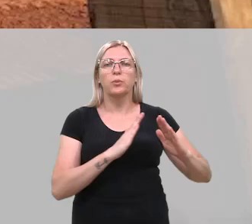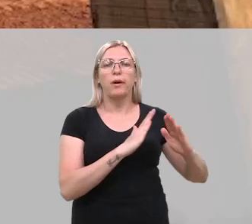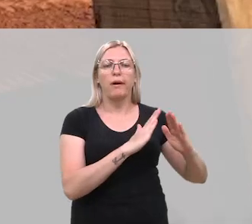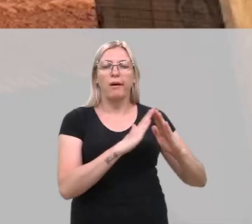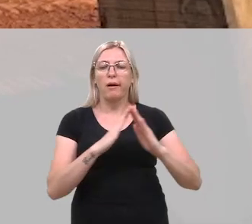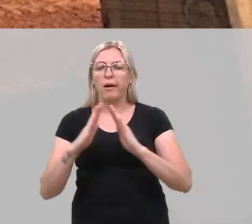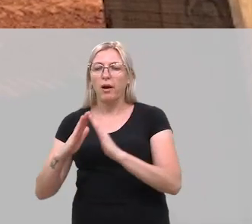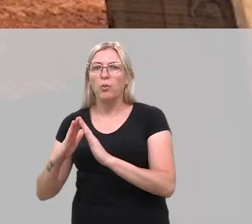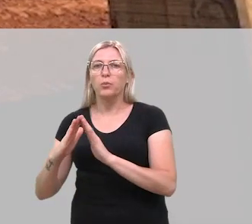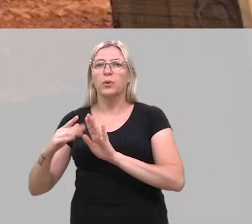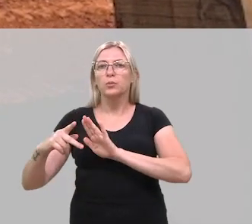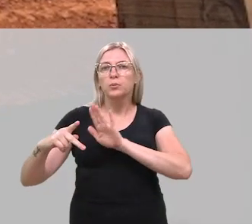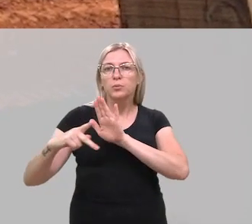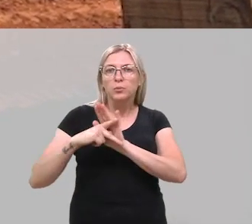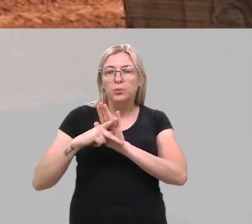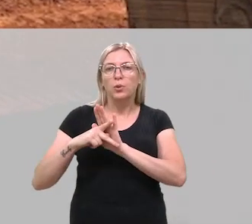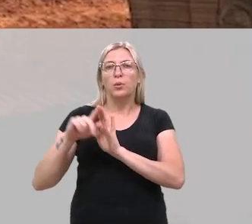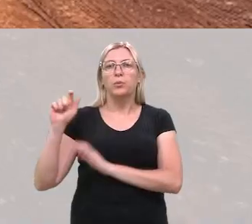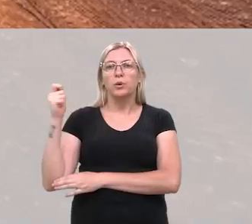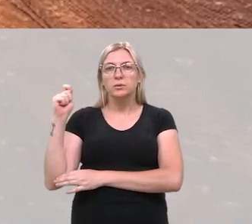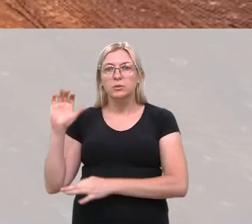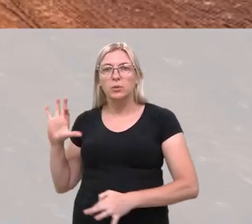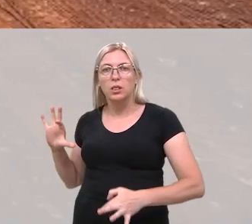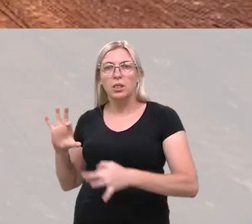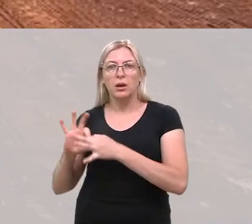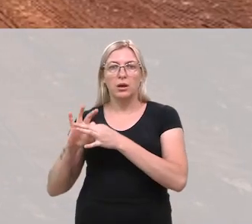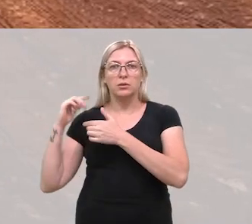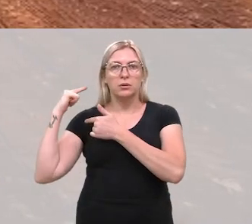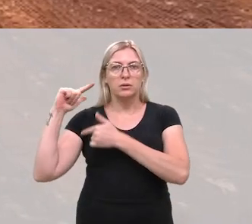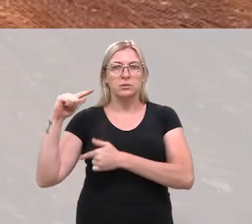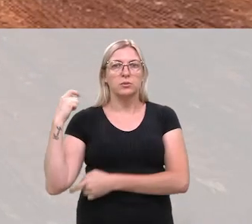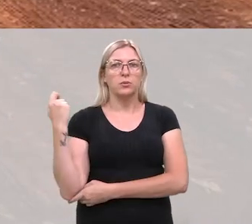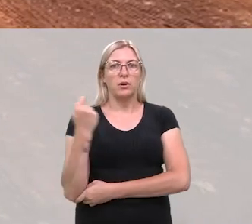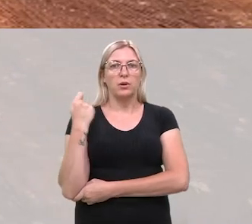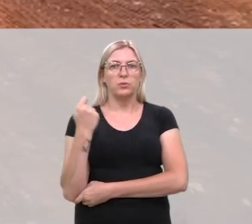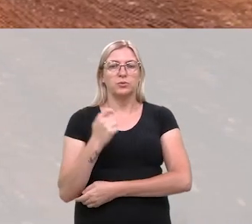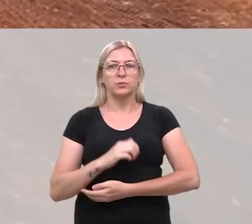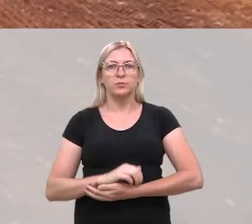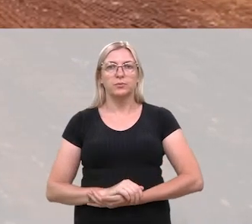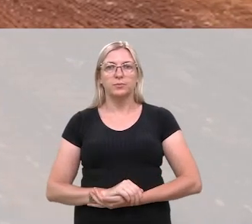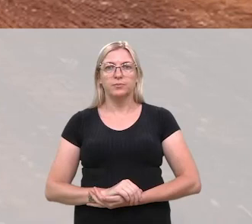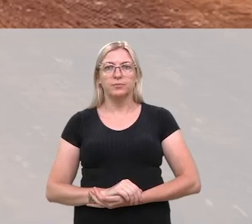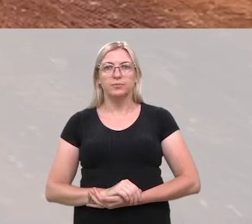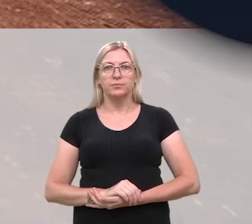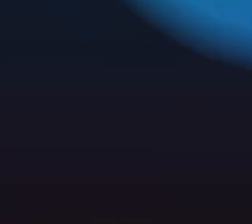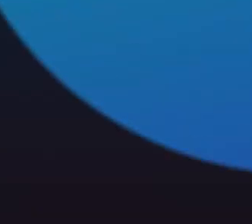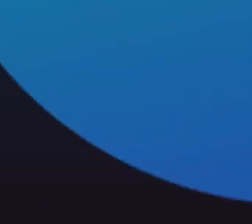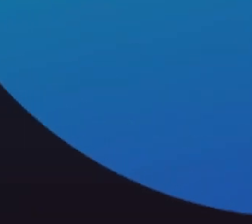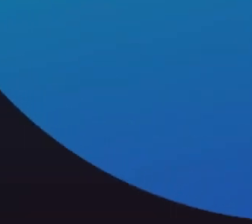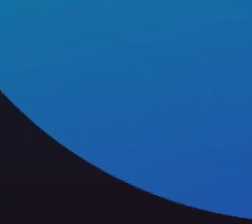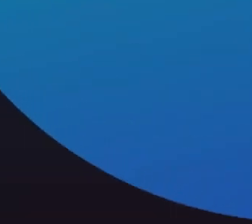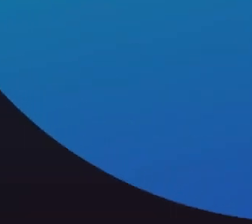próximo passo será a construção dos galpões das entidades filiadas ao movimento tradicionalista gaúcho.